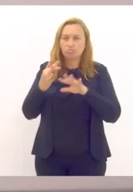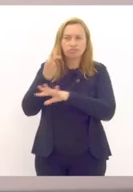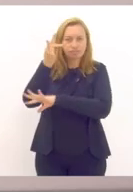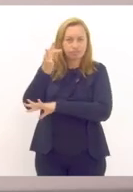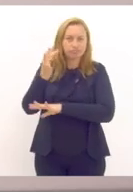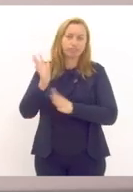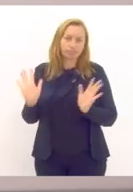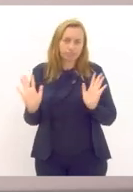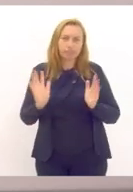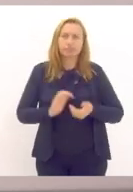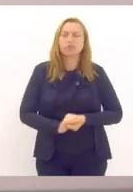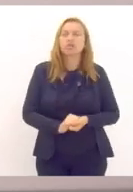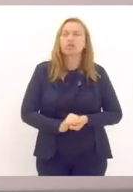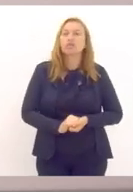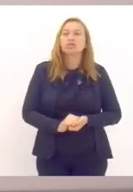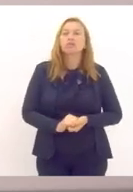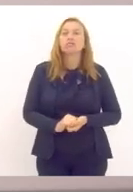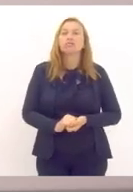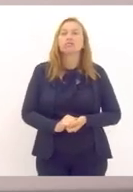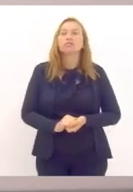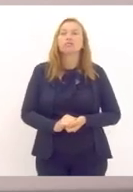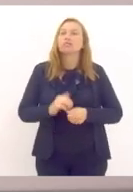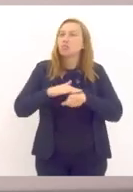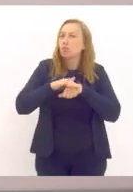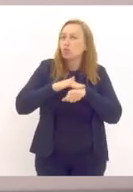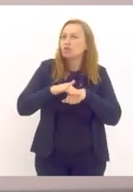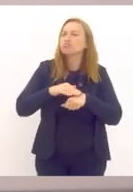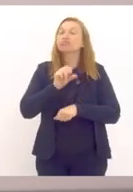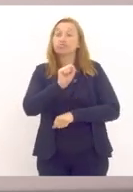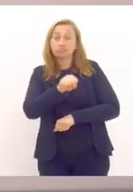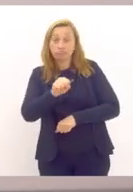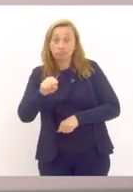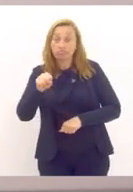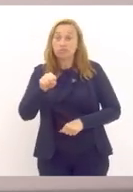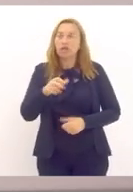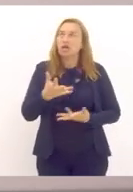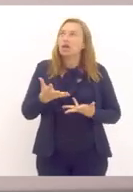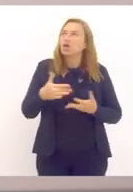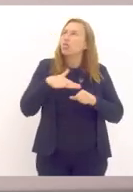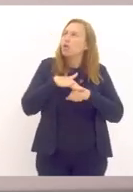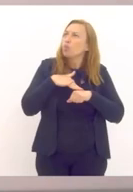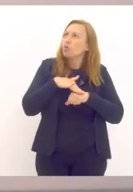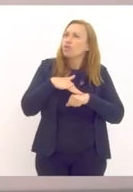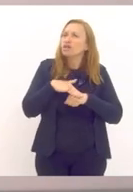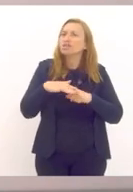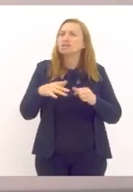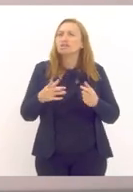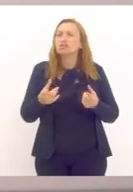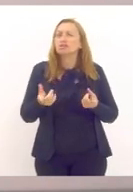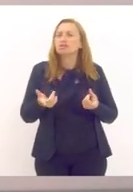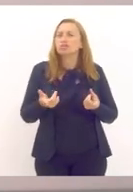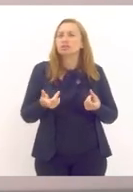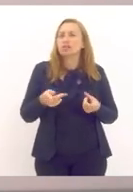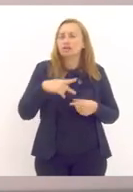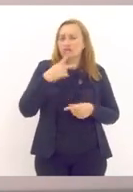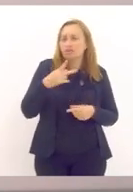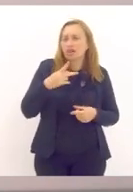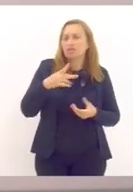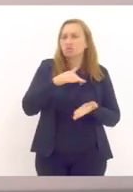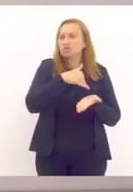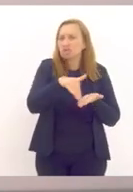de tocar. Mas a gente ter essa conversa, e aí sim, é uma conversa onde a palavra dos secretários é